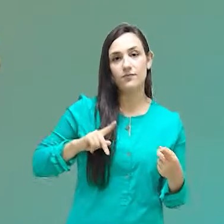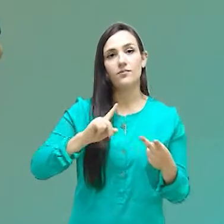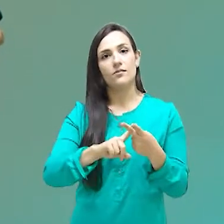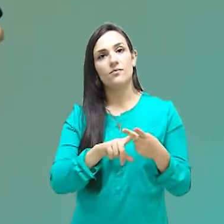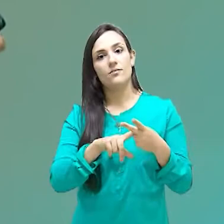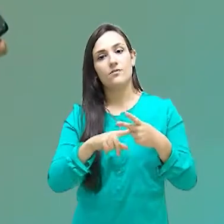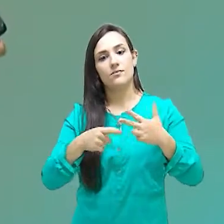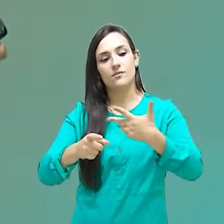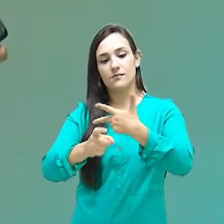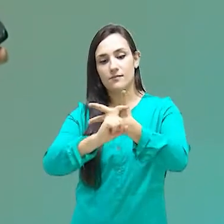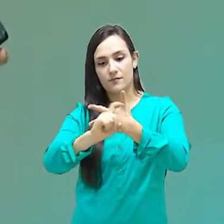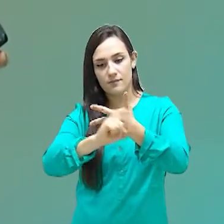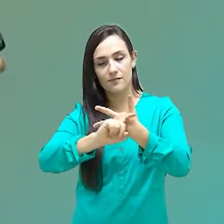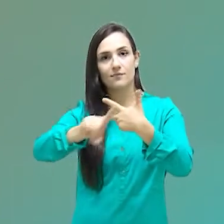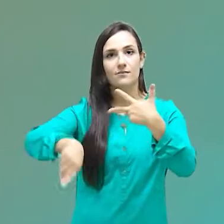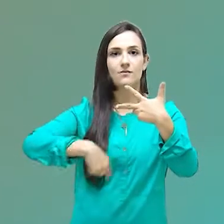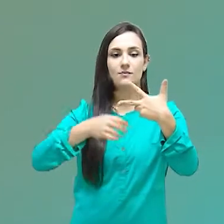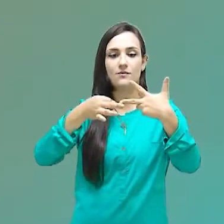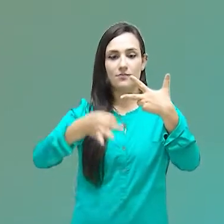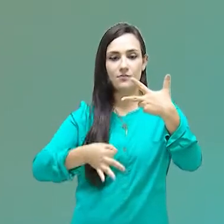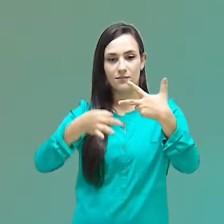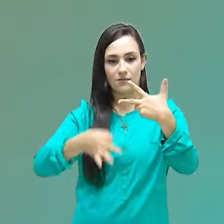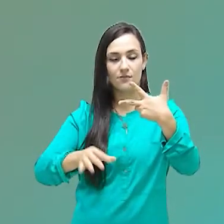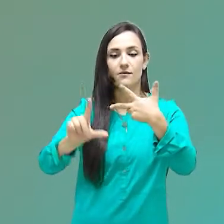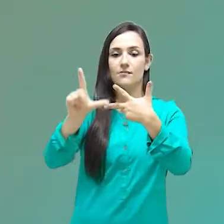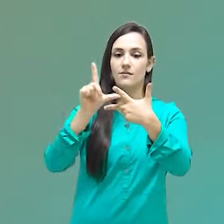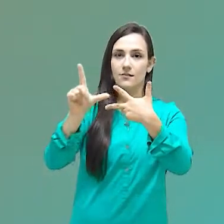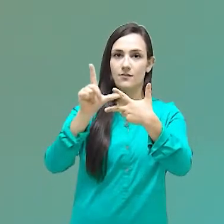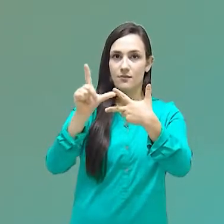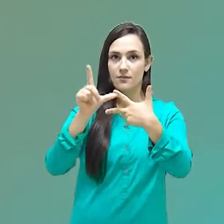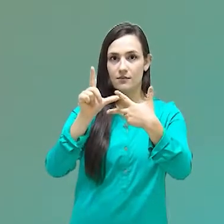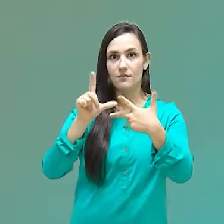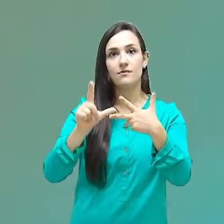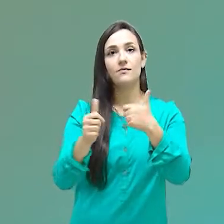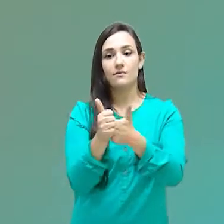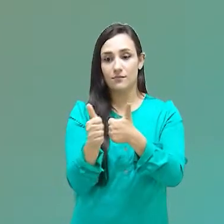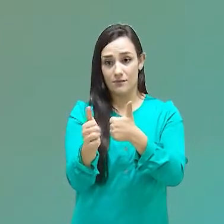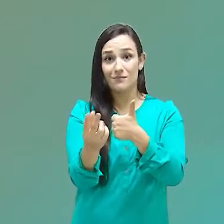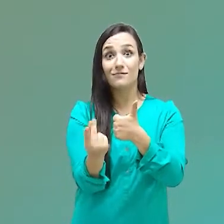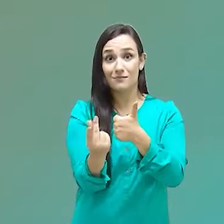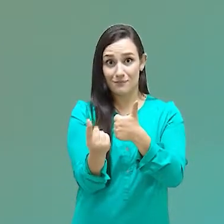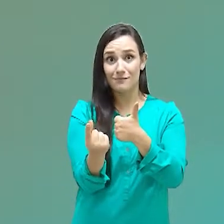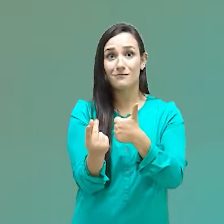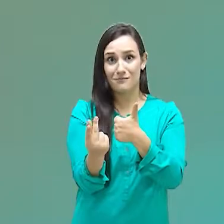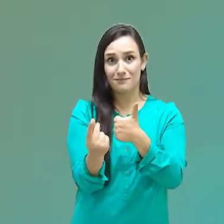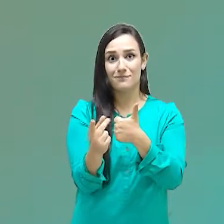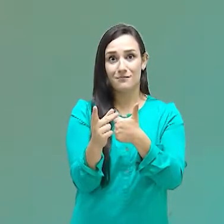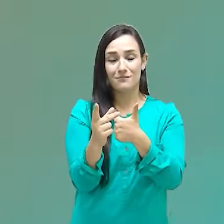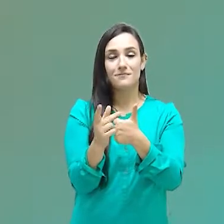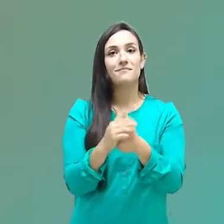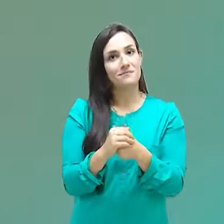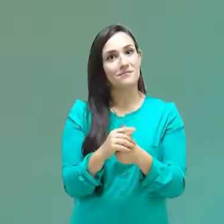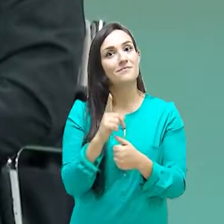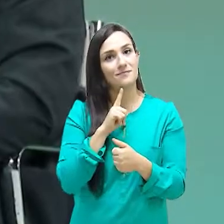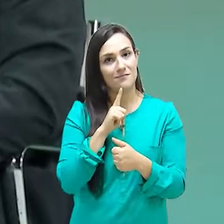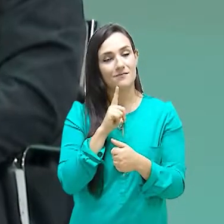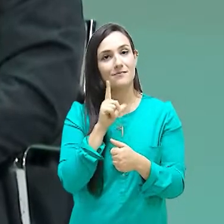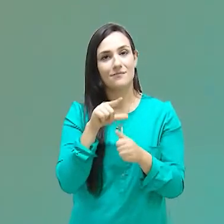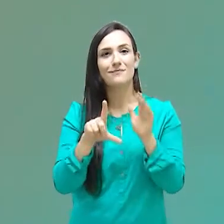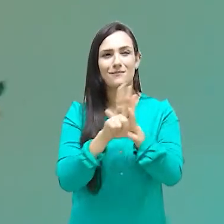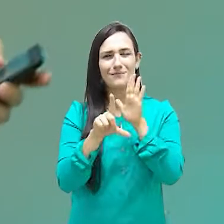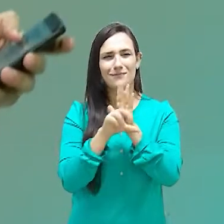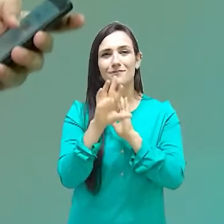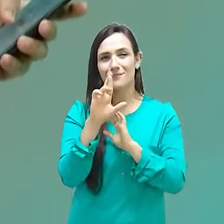Legislativo, Tribunal de Contas. Essas são as legislações de pessoal que a gente havia comentado antes de se despedir do primeiro bloco.